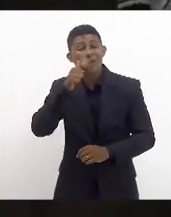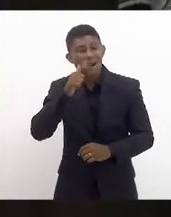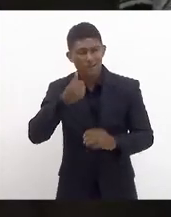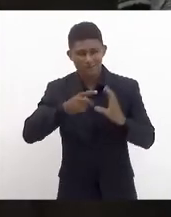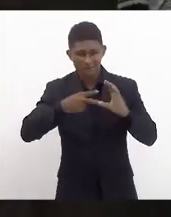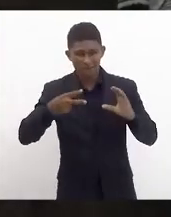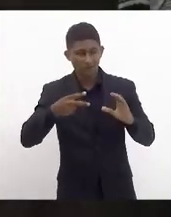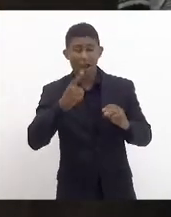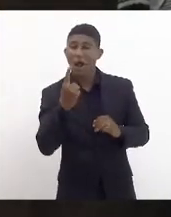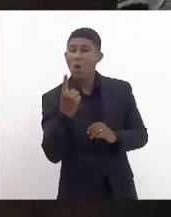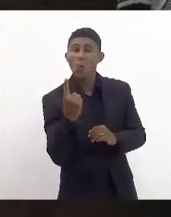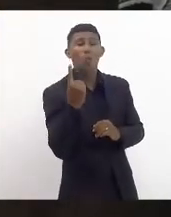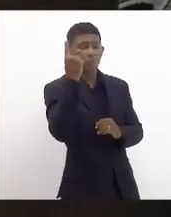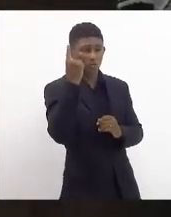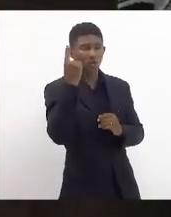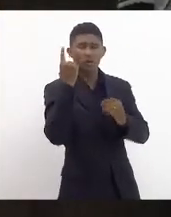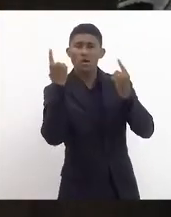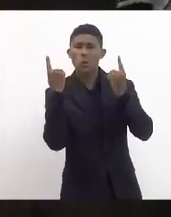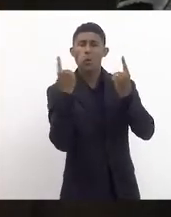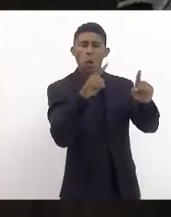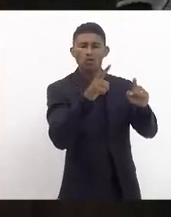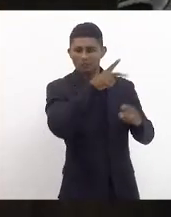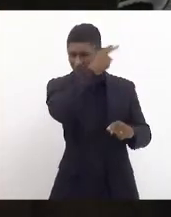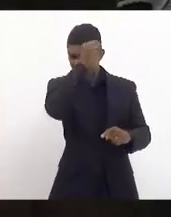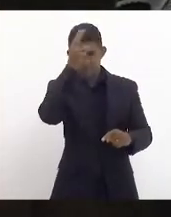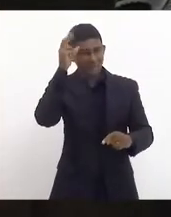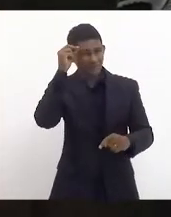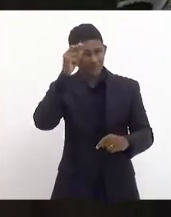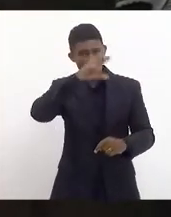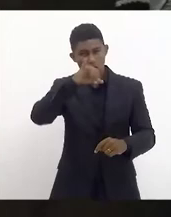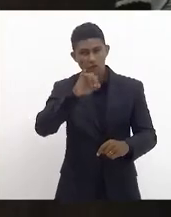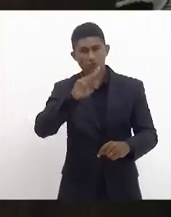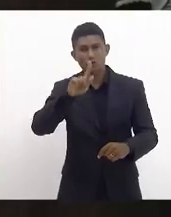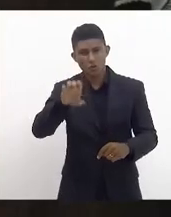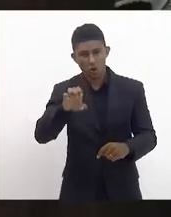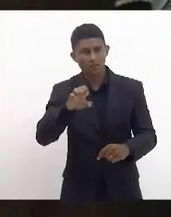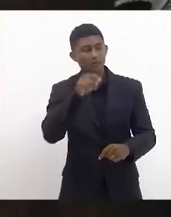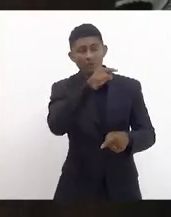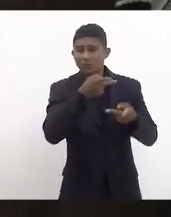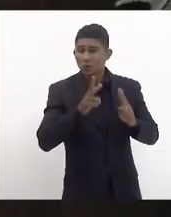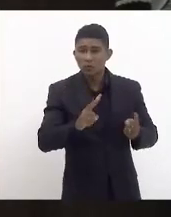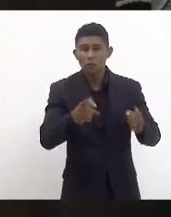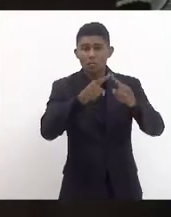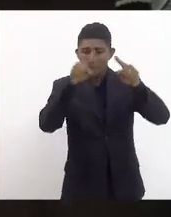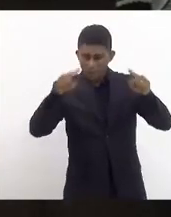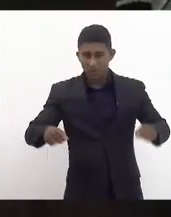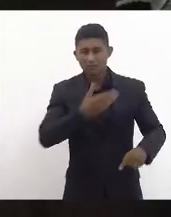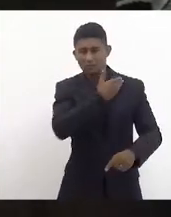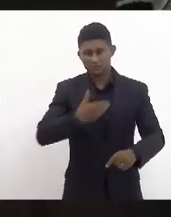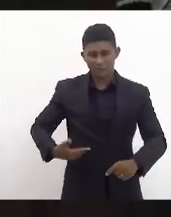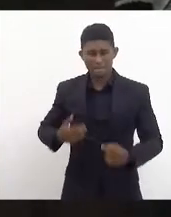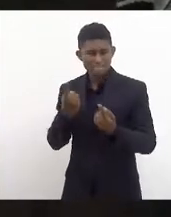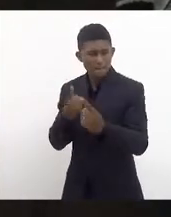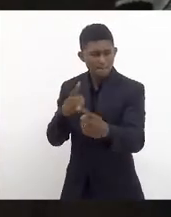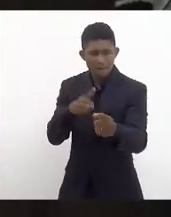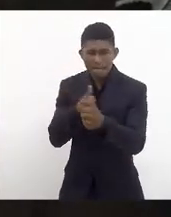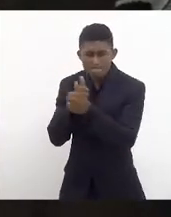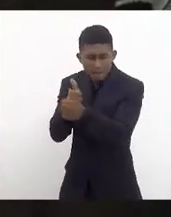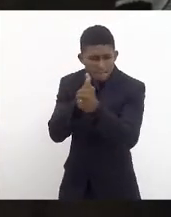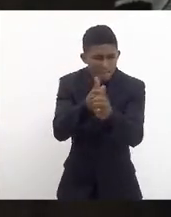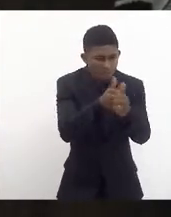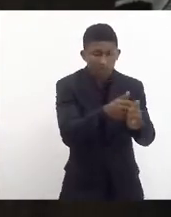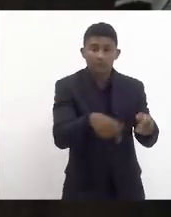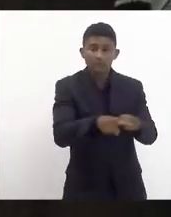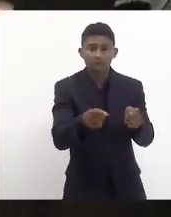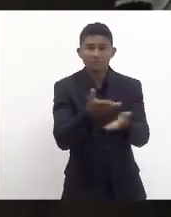oposição ao prefeito Jorge Miranda, que segue perseguindo servidores públicos, segue perseguindo os profissionais da